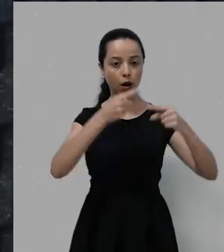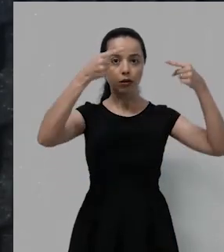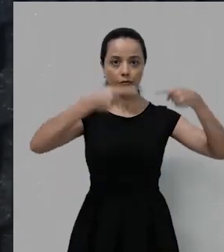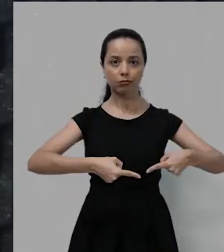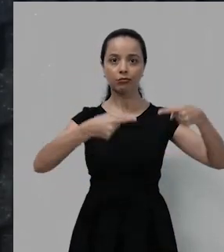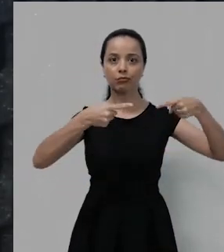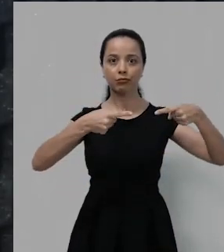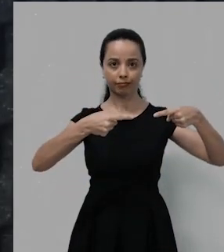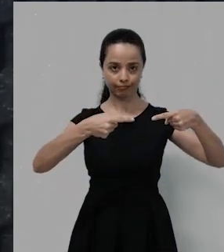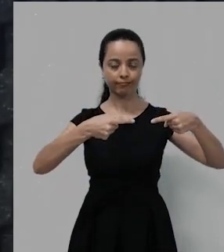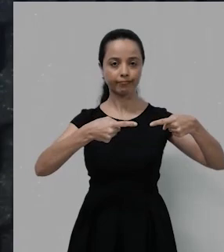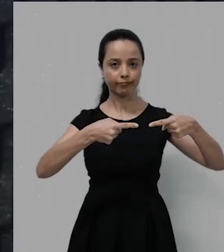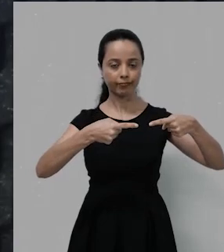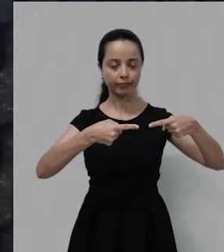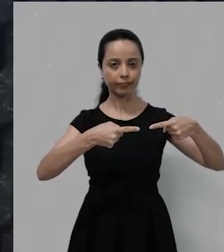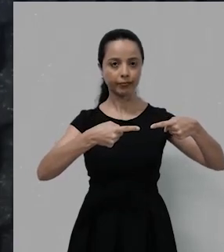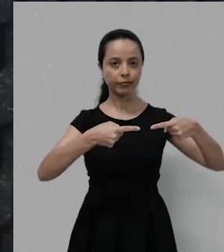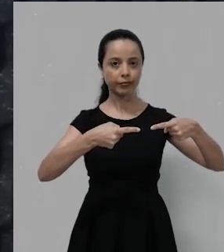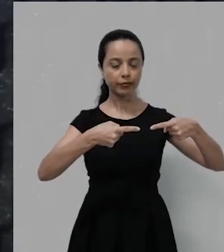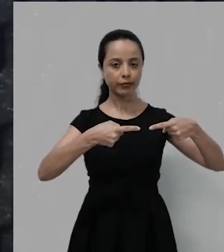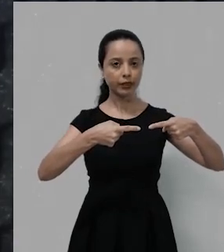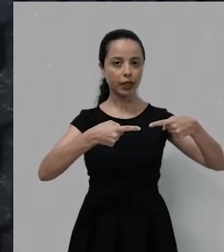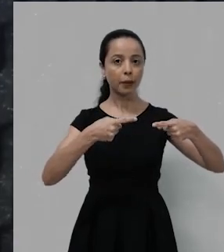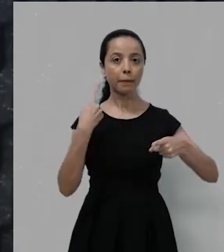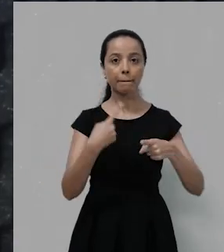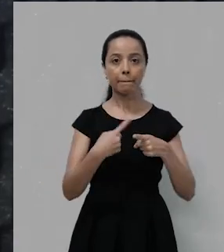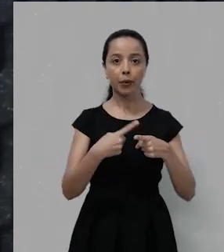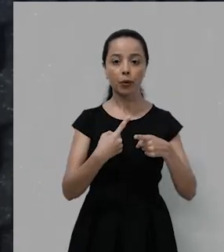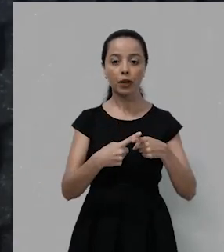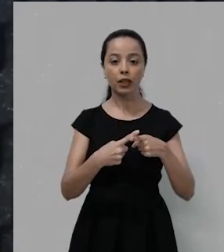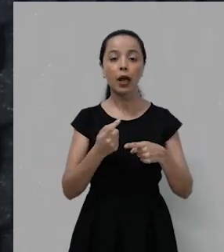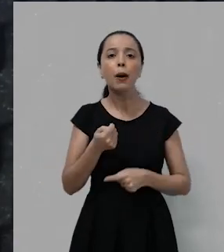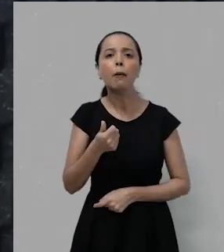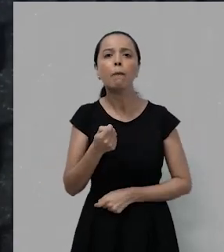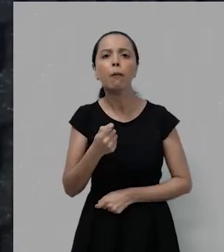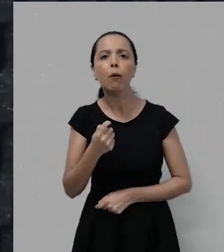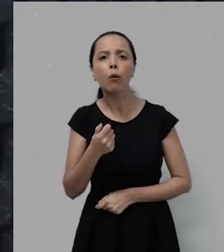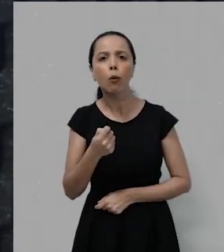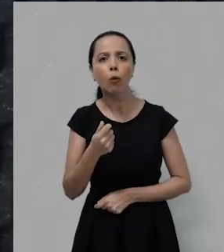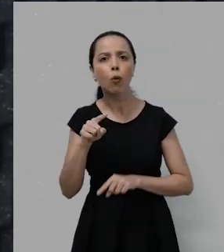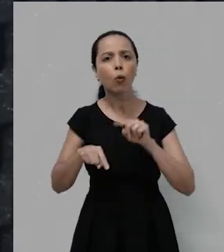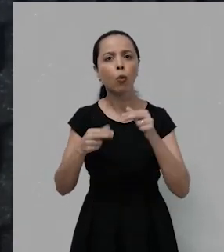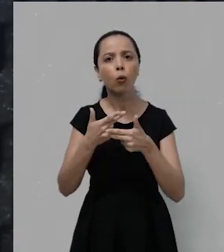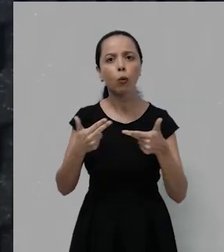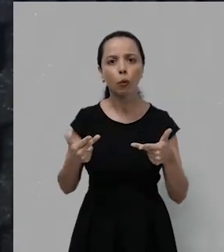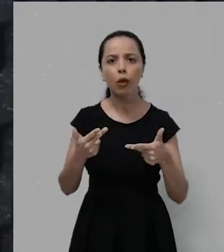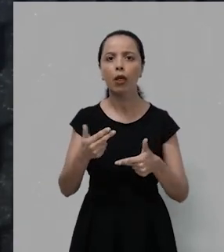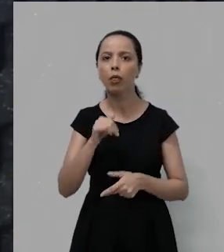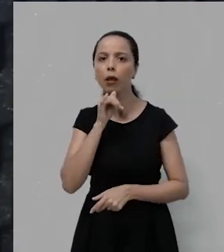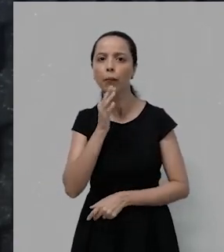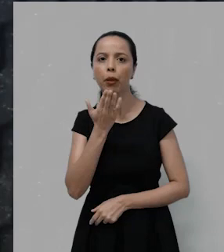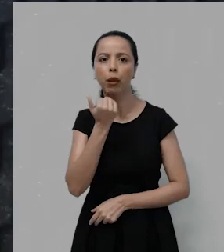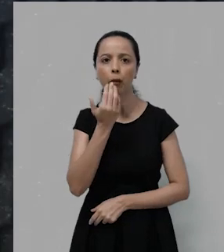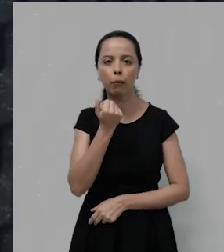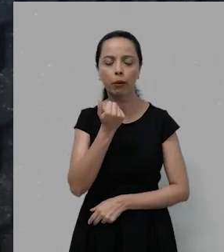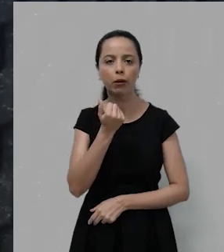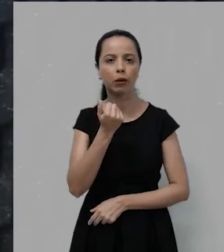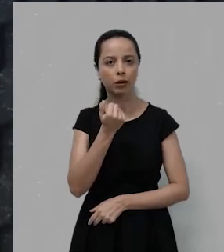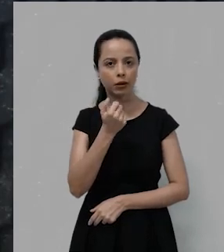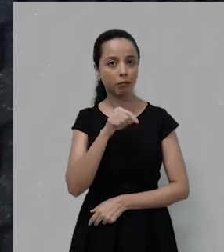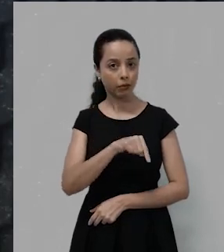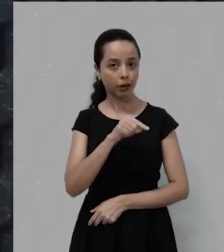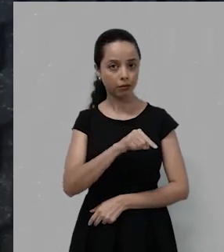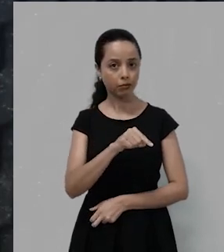eles. Consequentemente, isso se deve à pouca disponibilidade de recursos alimentares para